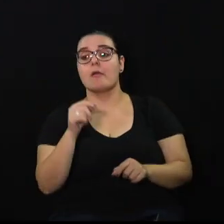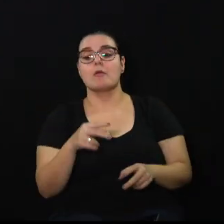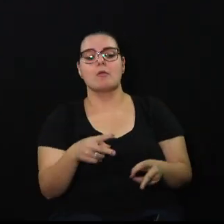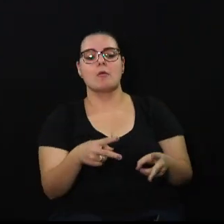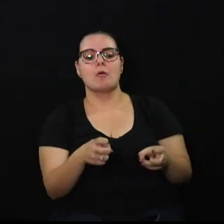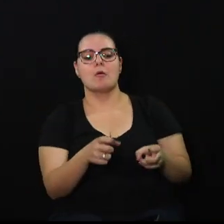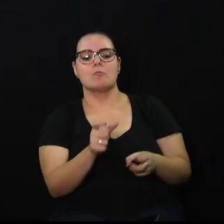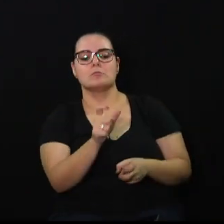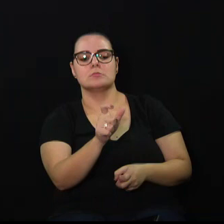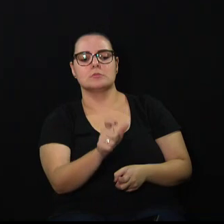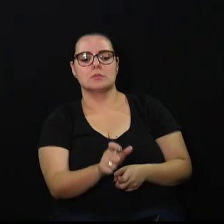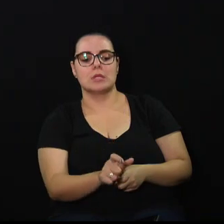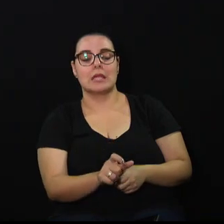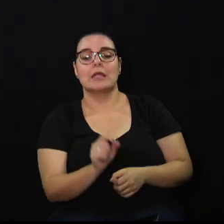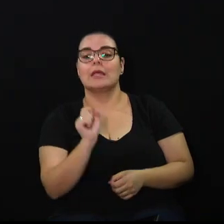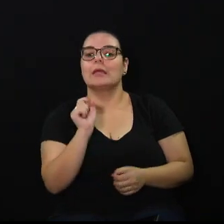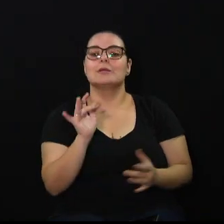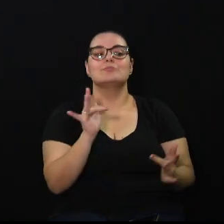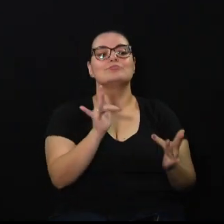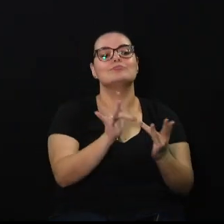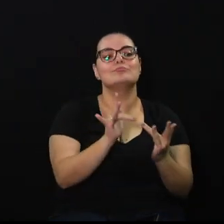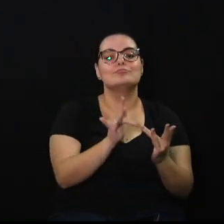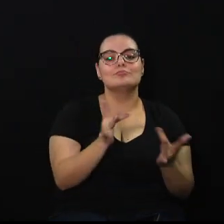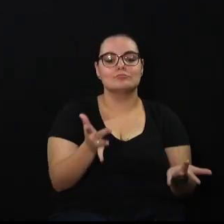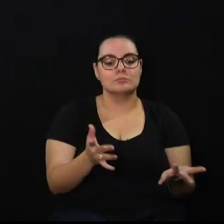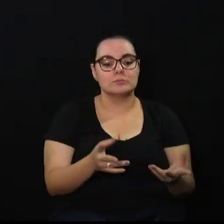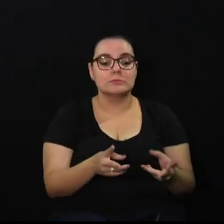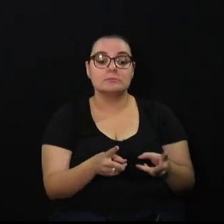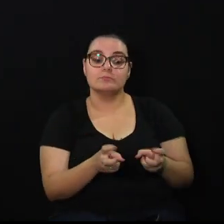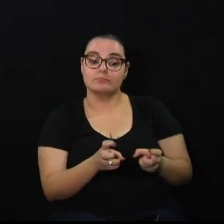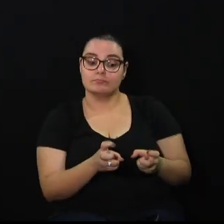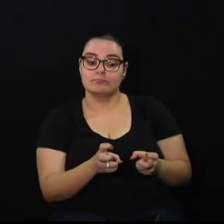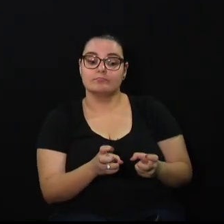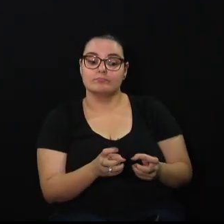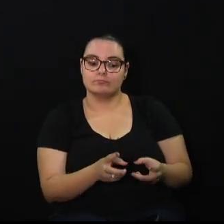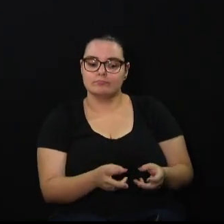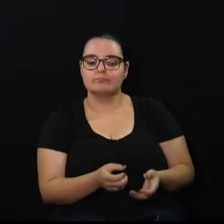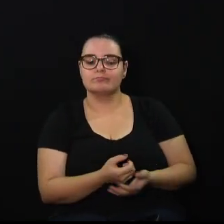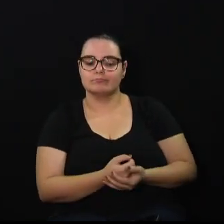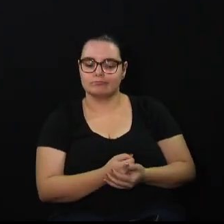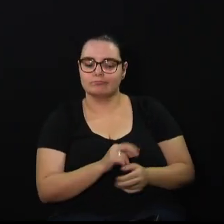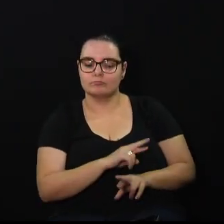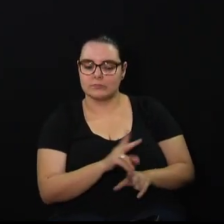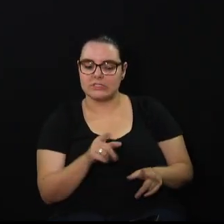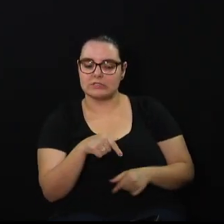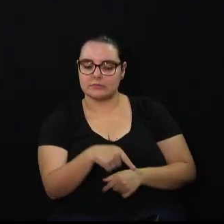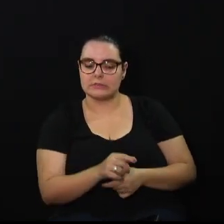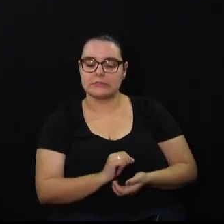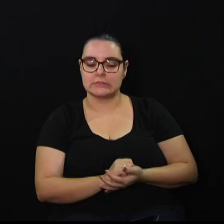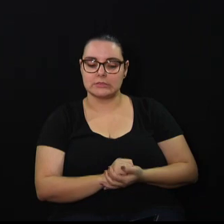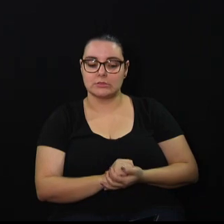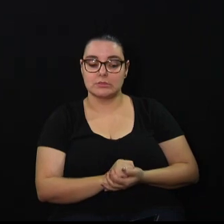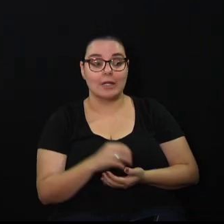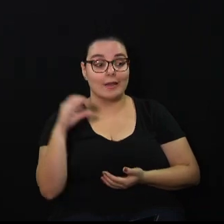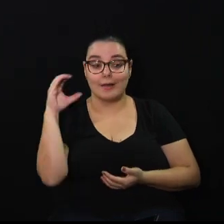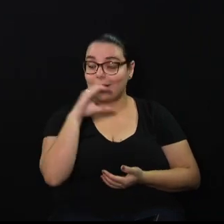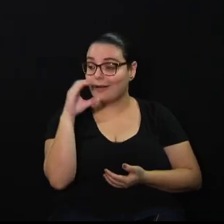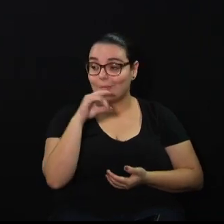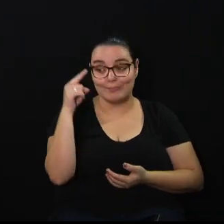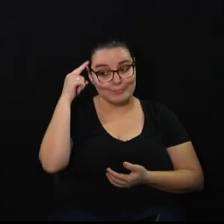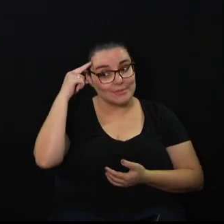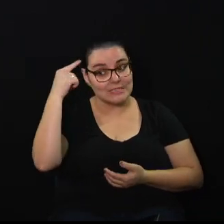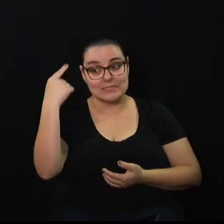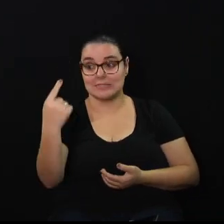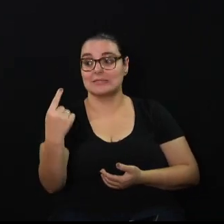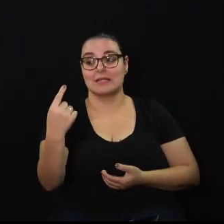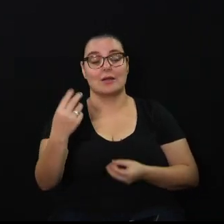então quem tiver em contato com essa criança vai poder olhar a identificar algum tipo de alteração e mais rapidamente pensar em algum tipo de